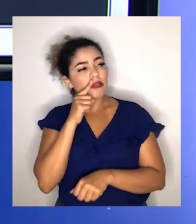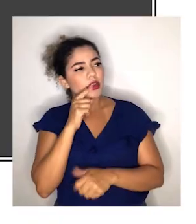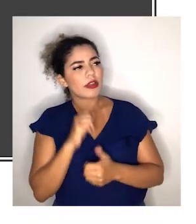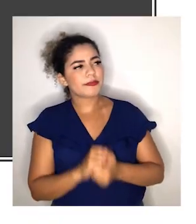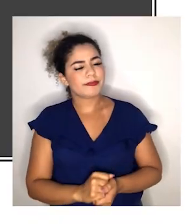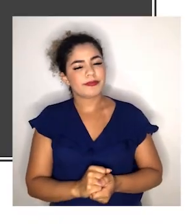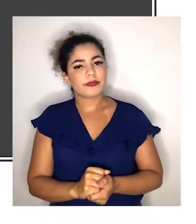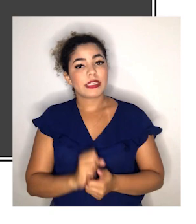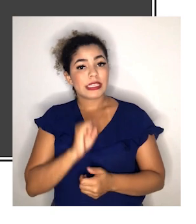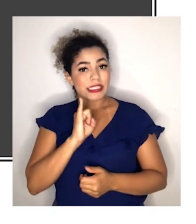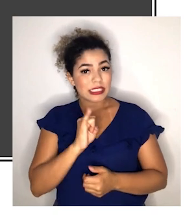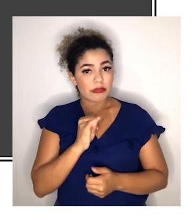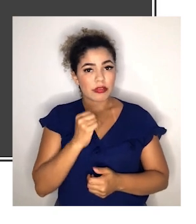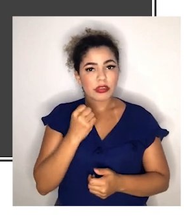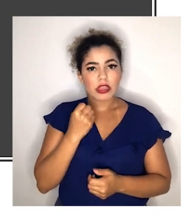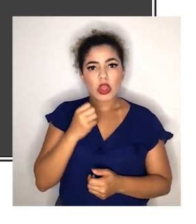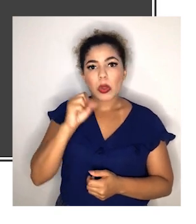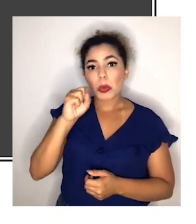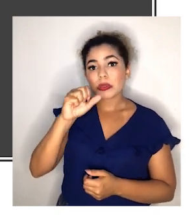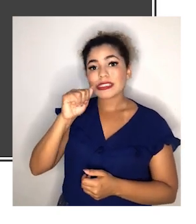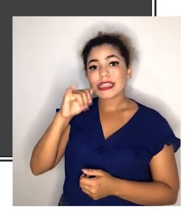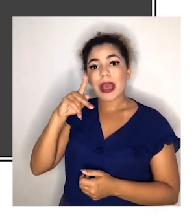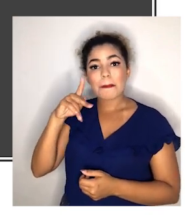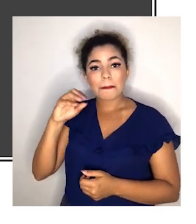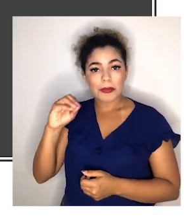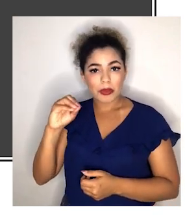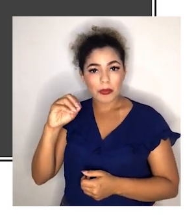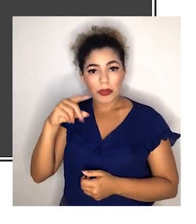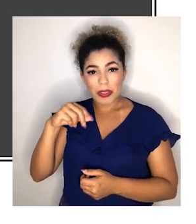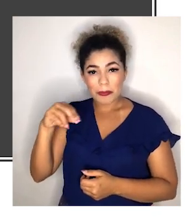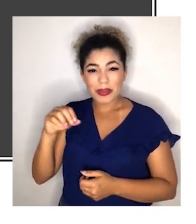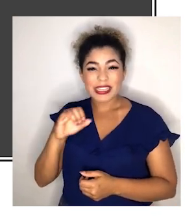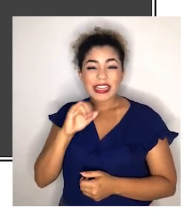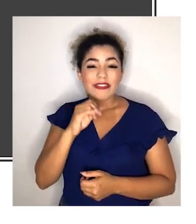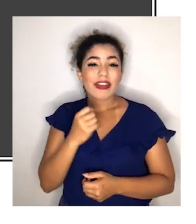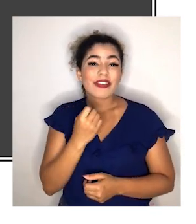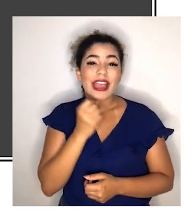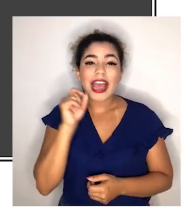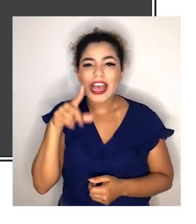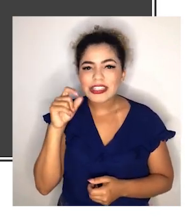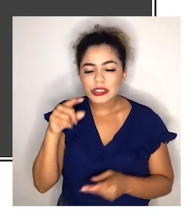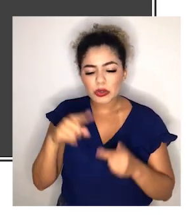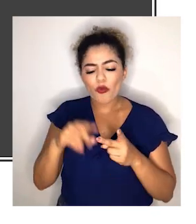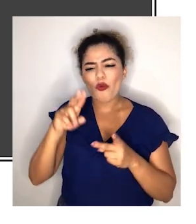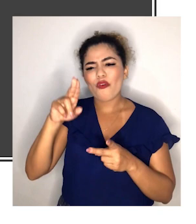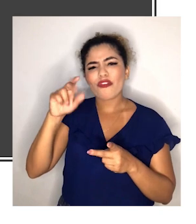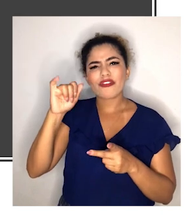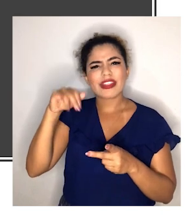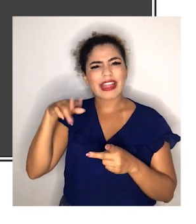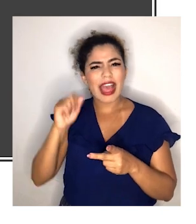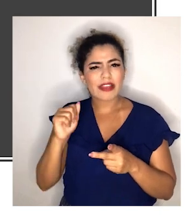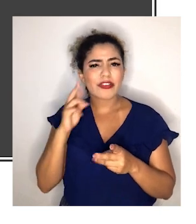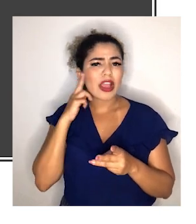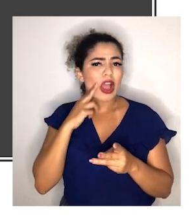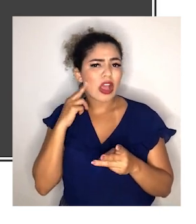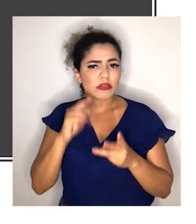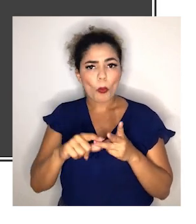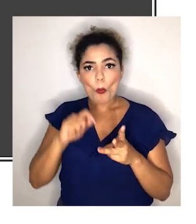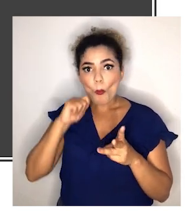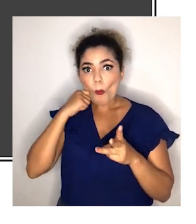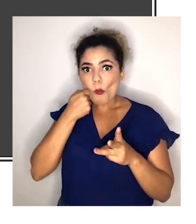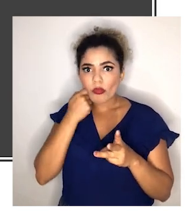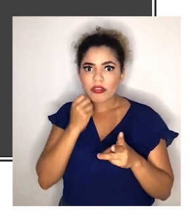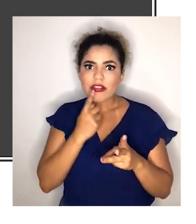lá. Se você misturar com sabão em pó, vai ficar azul. Se misturar com vinagre, vai ficar rosa. Com